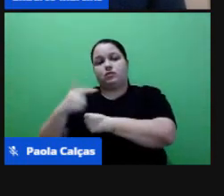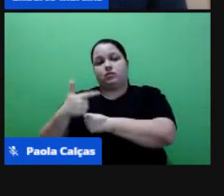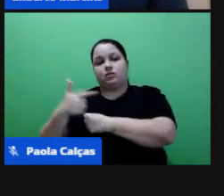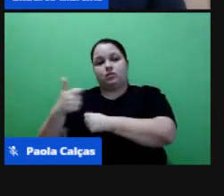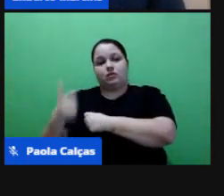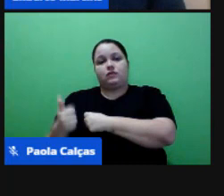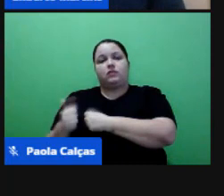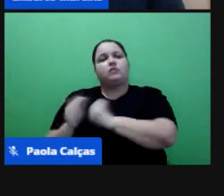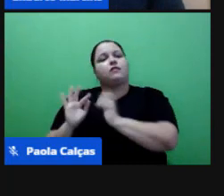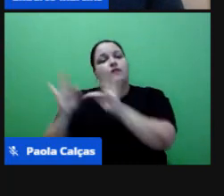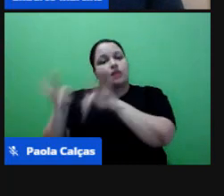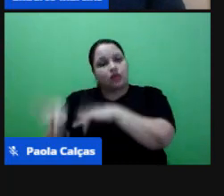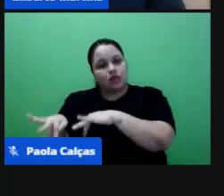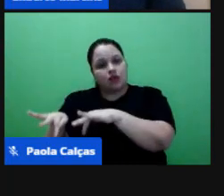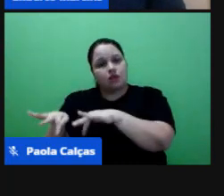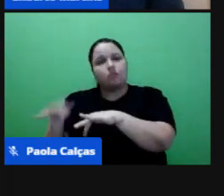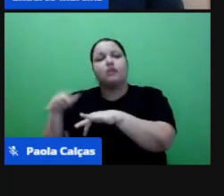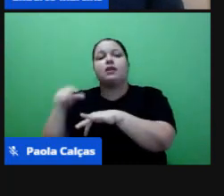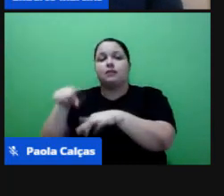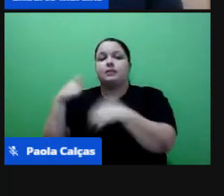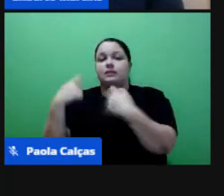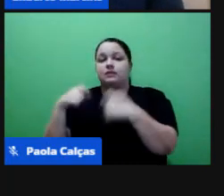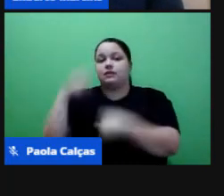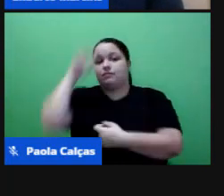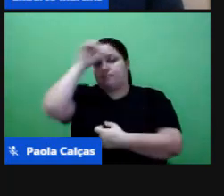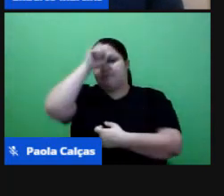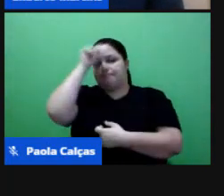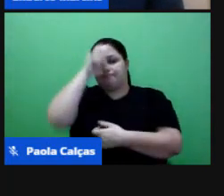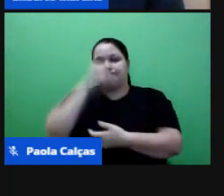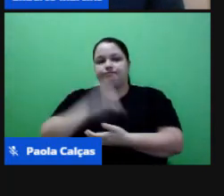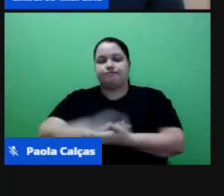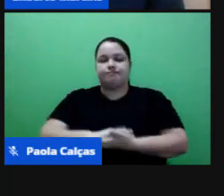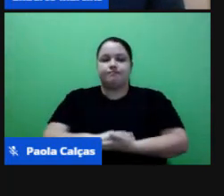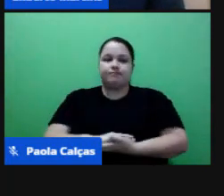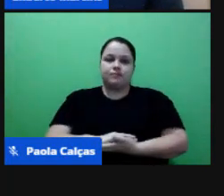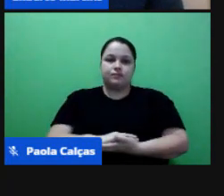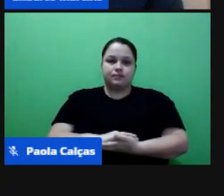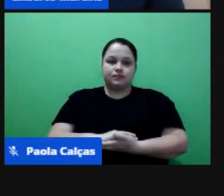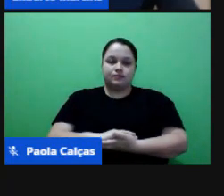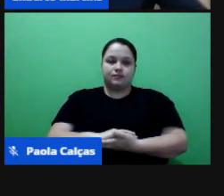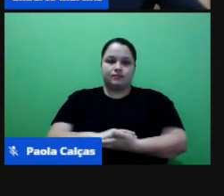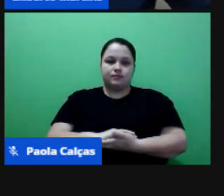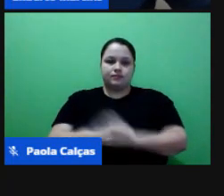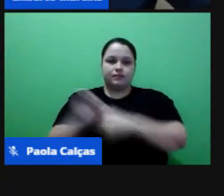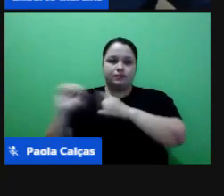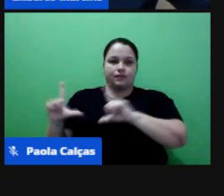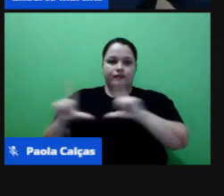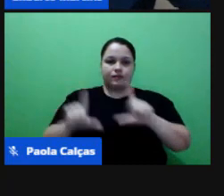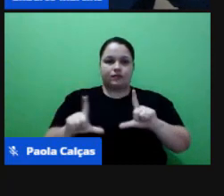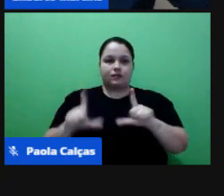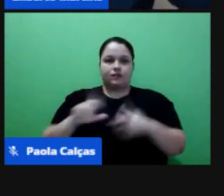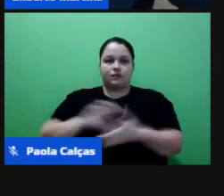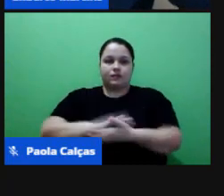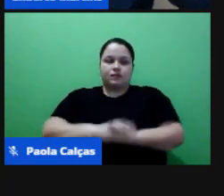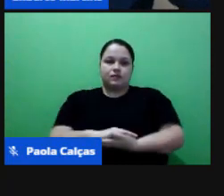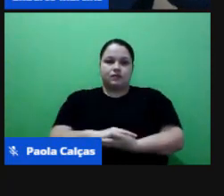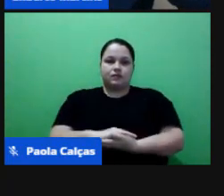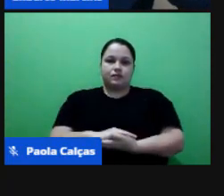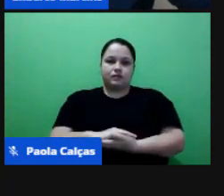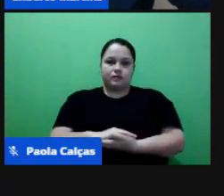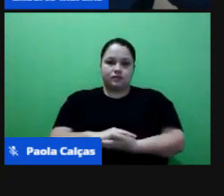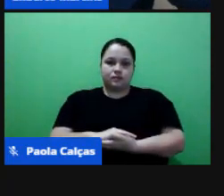essa expectativa de aprendizagem, ok? Vamos ao próximo slide.